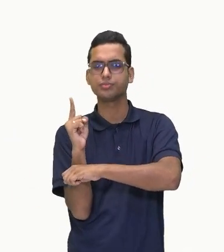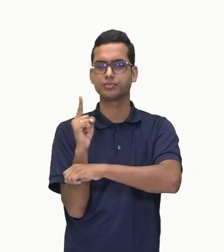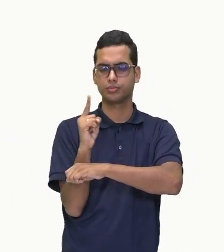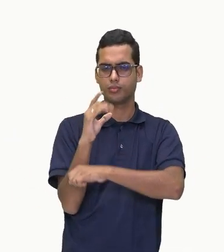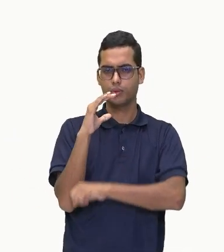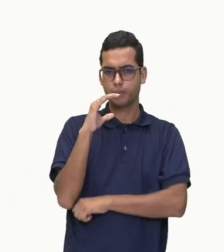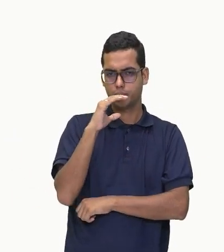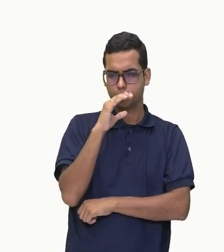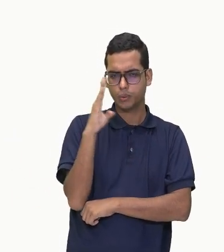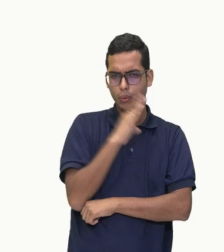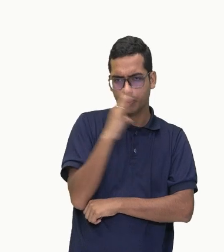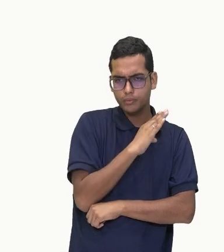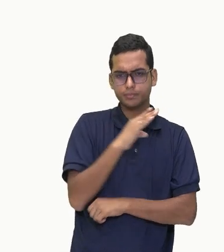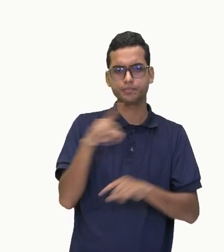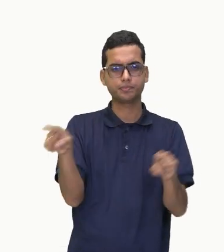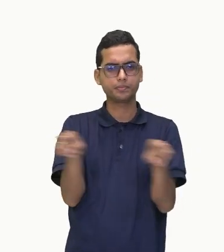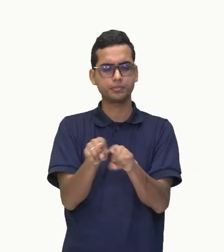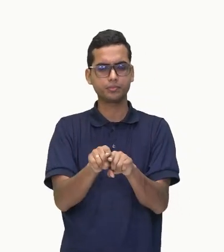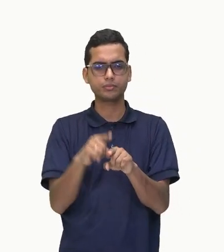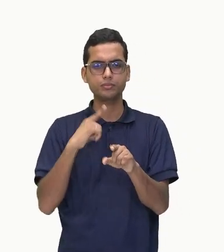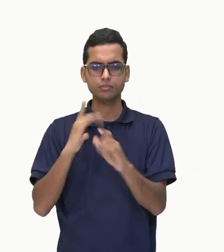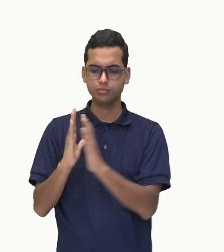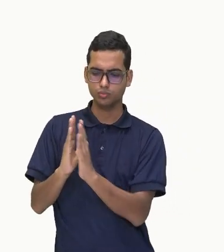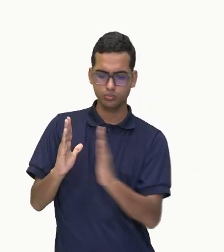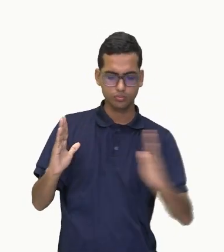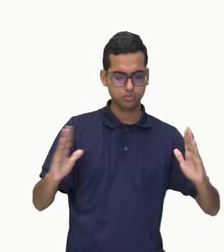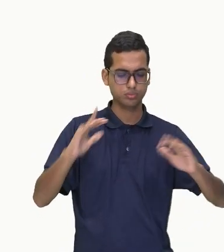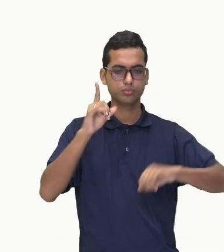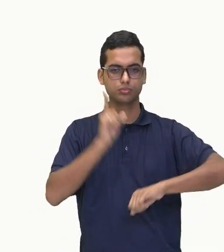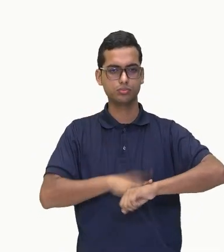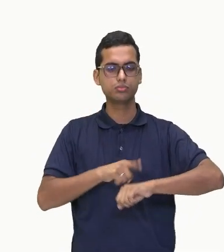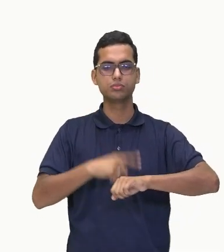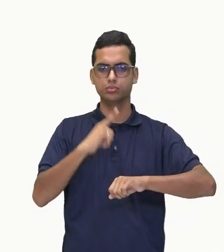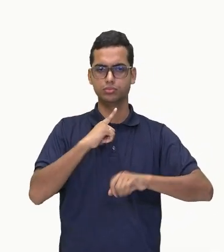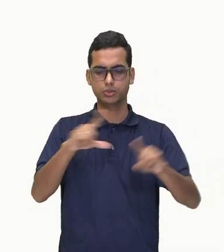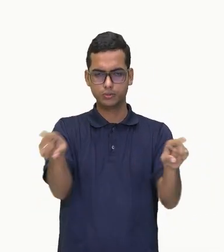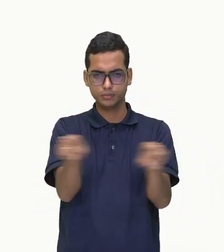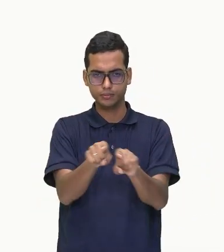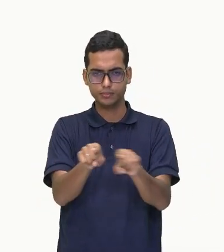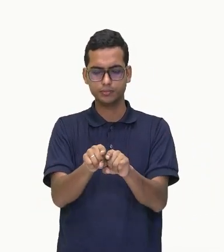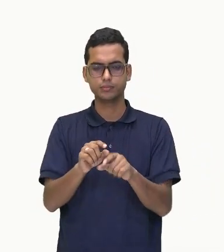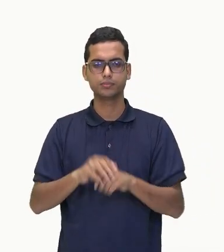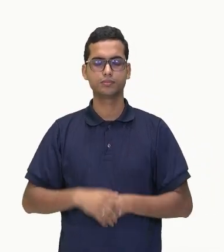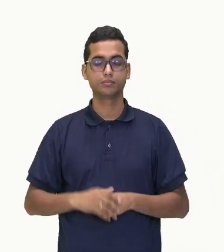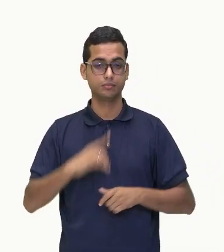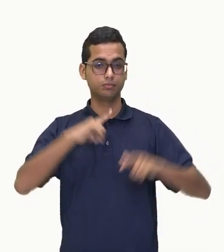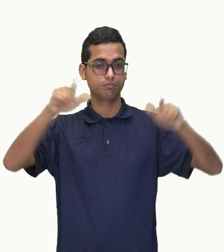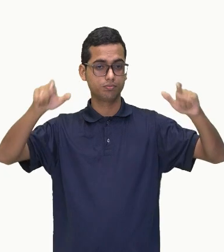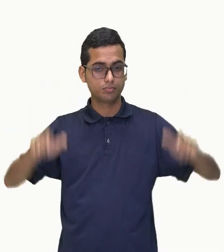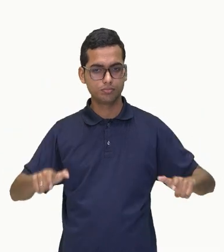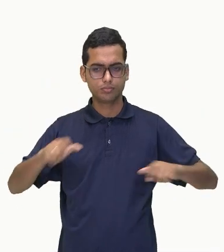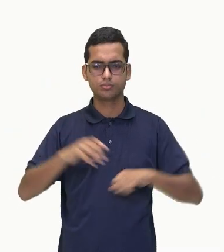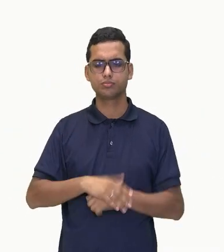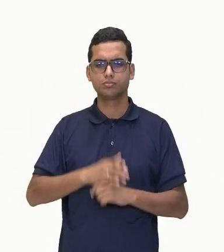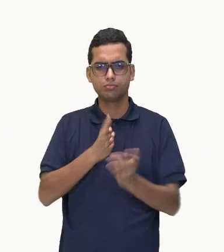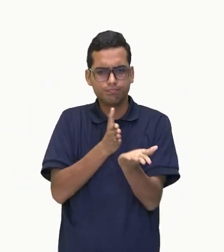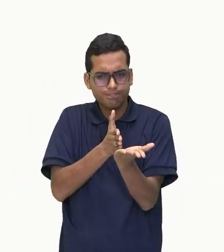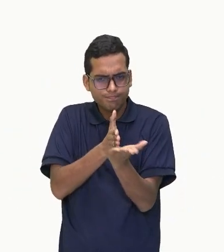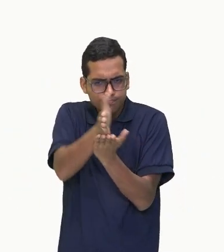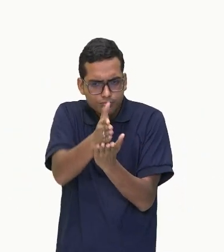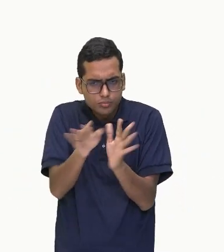ou um espaço. Esse movimento, quando ele tem a mesma direção e o sentido